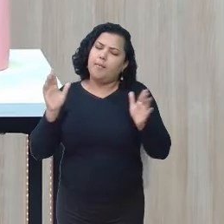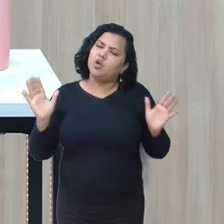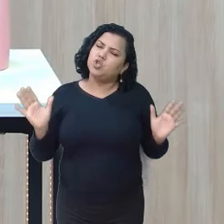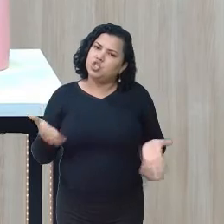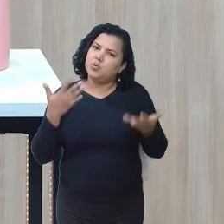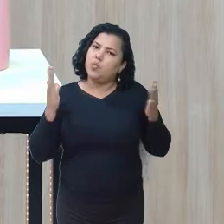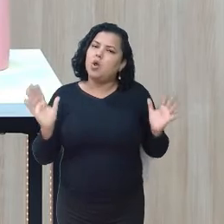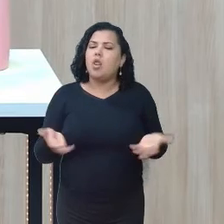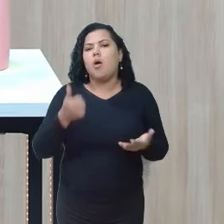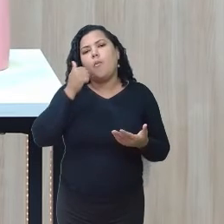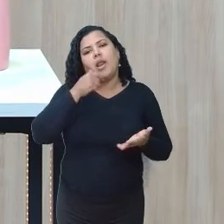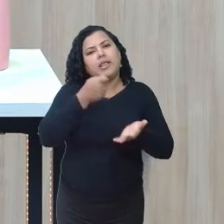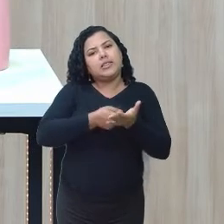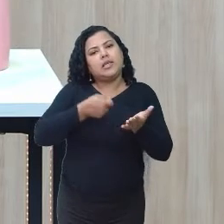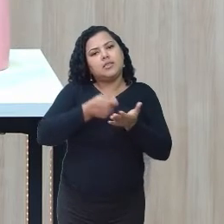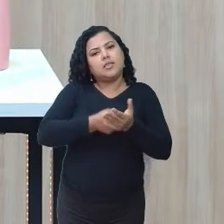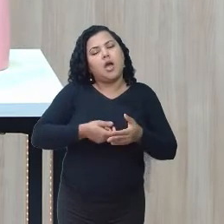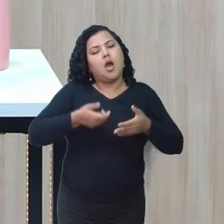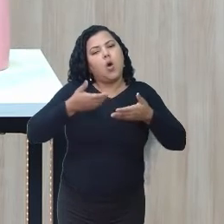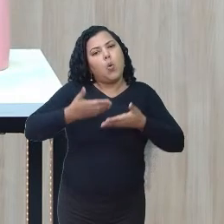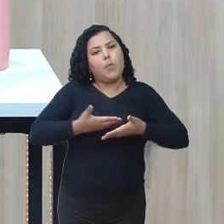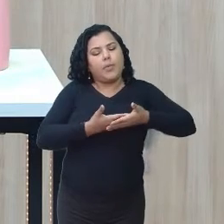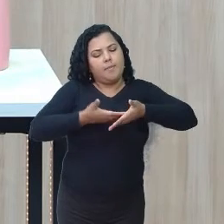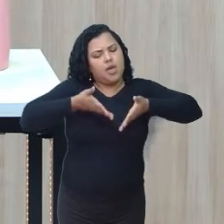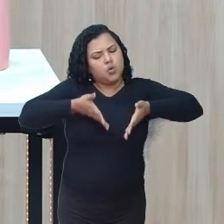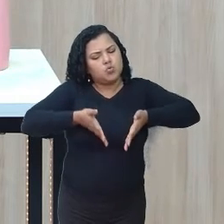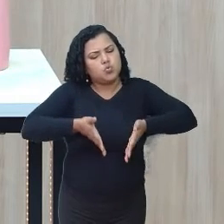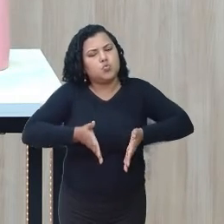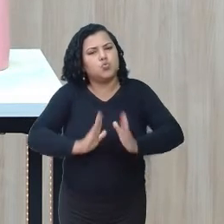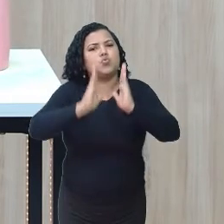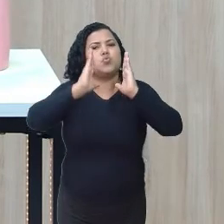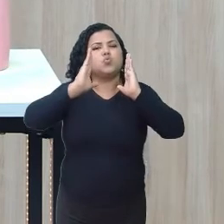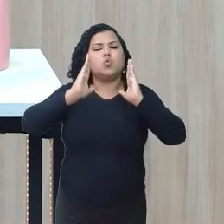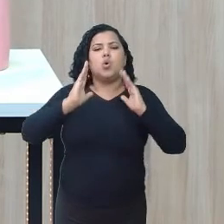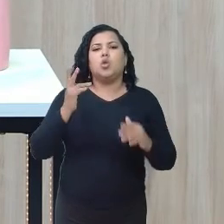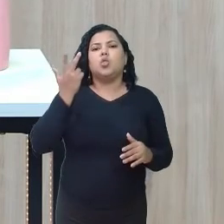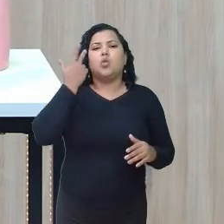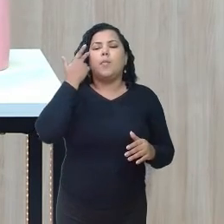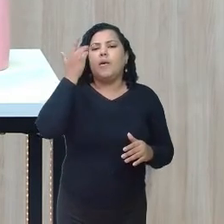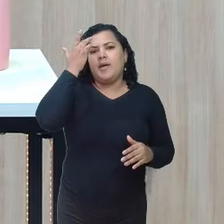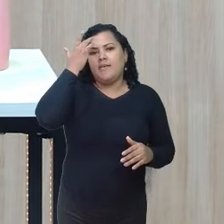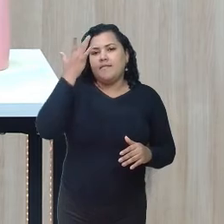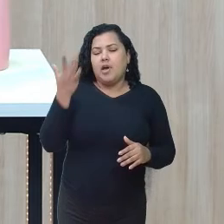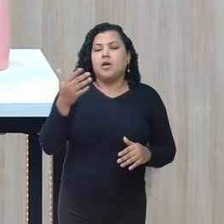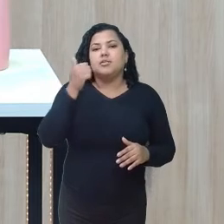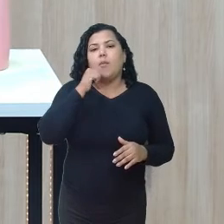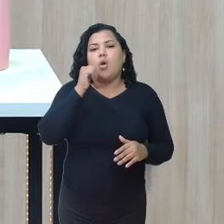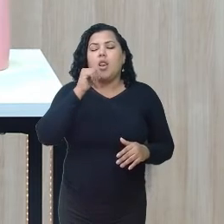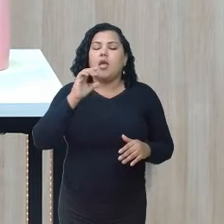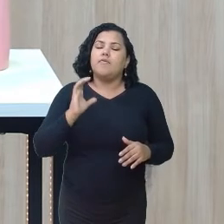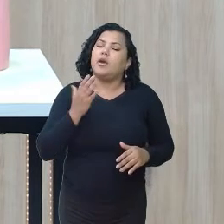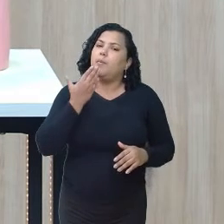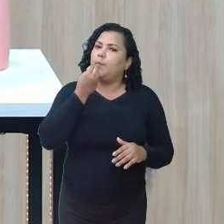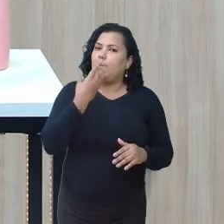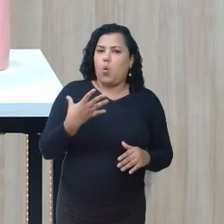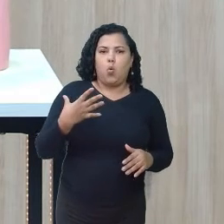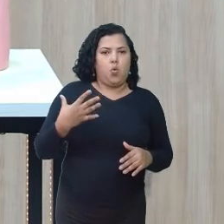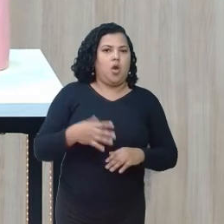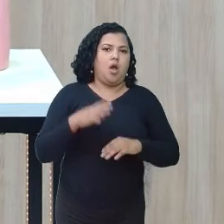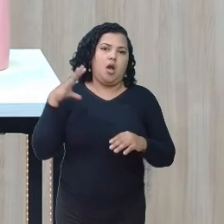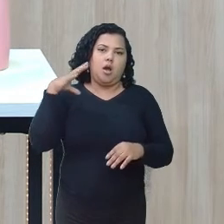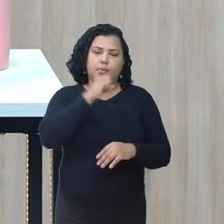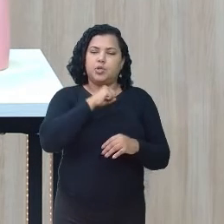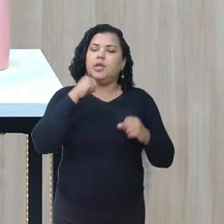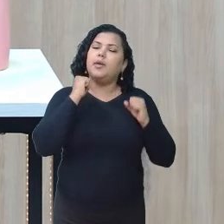mulher deve tentar o parto normal, que é um parto mais fácil da mulher se recuperar e aí